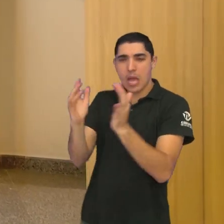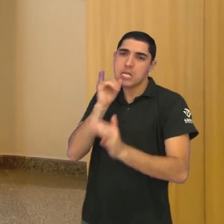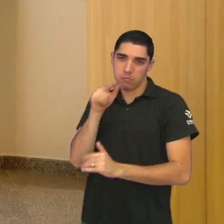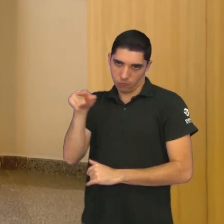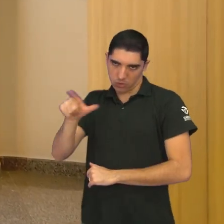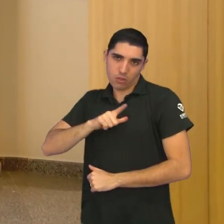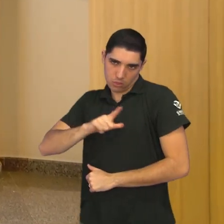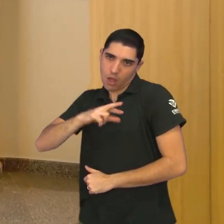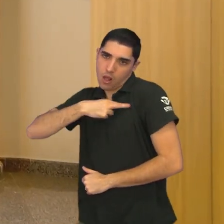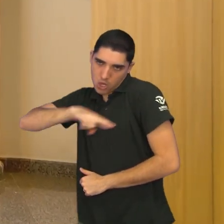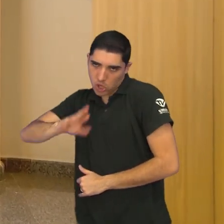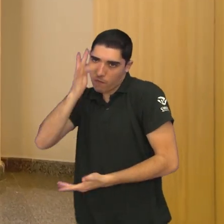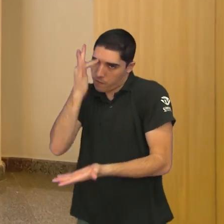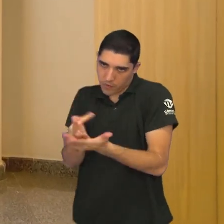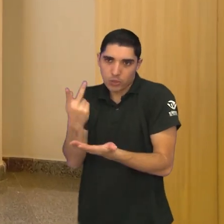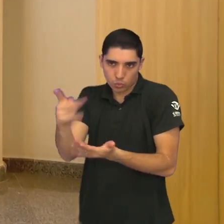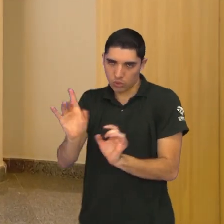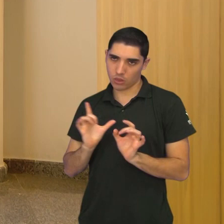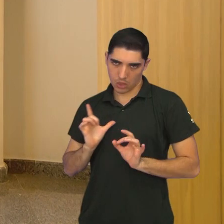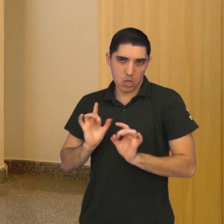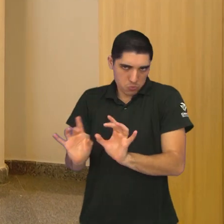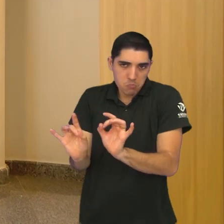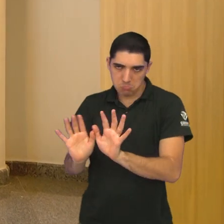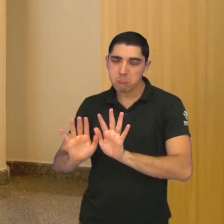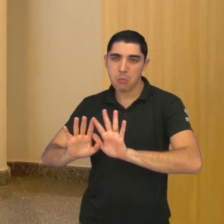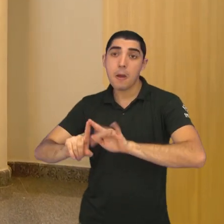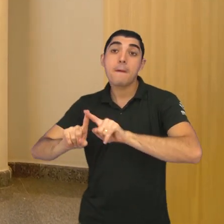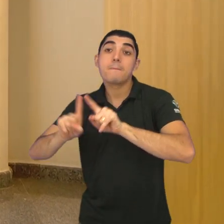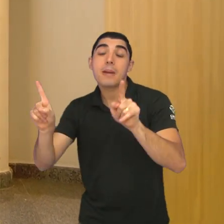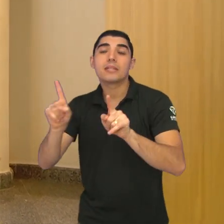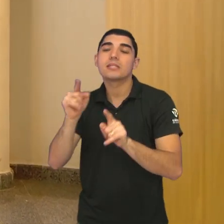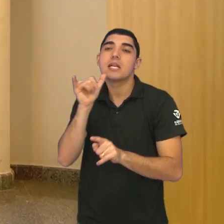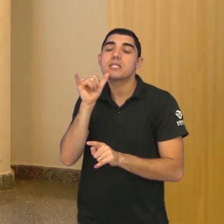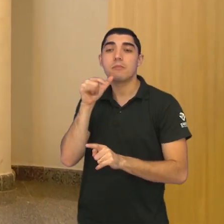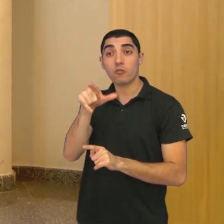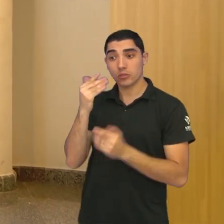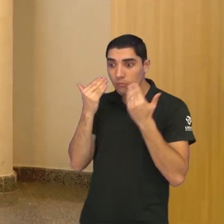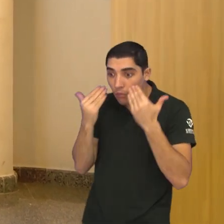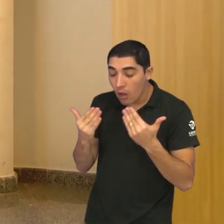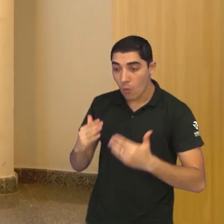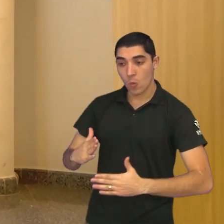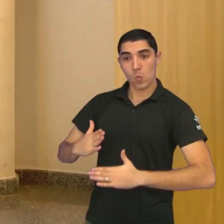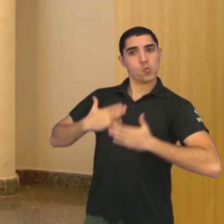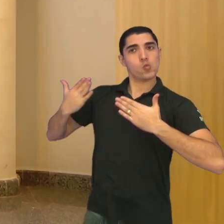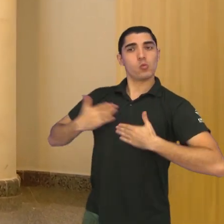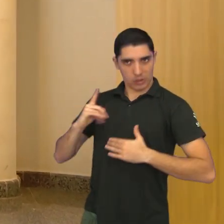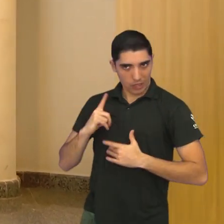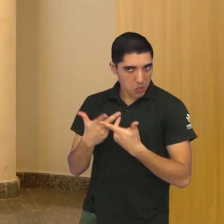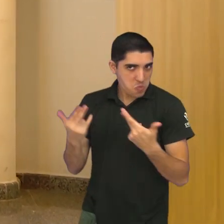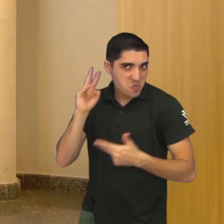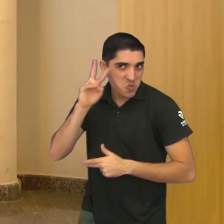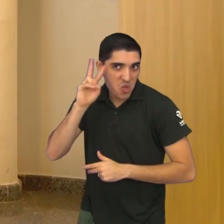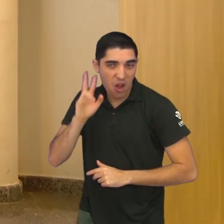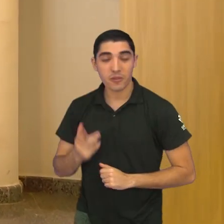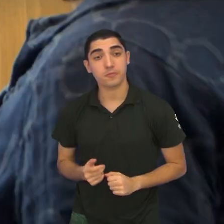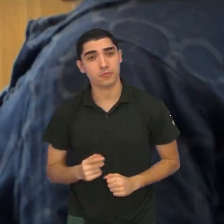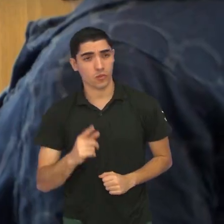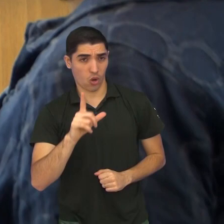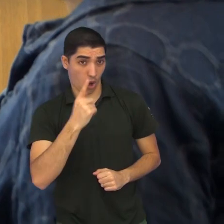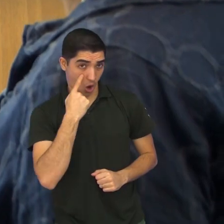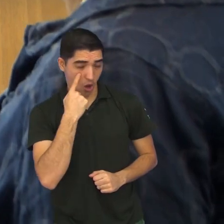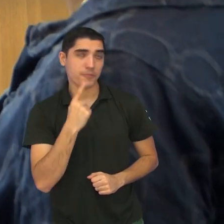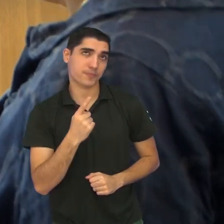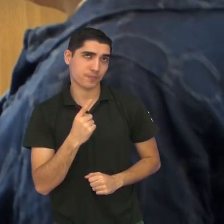religião dela, tem a fé dela, mas independente de uma fé, que você fala assim, nossa, eu realmente fiquei surpresa com isso que aconteceu? Olha, eu